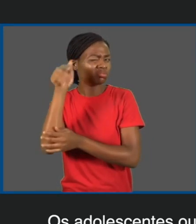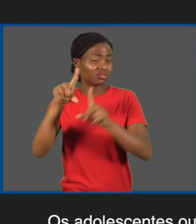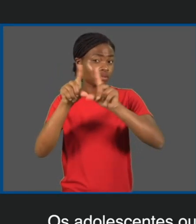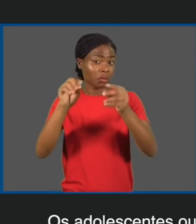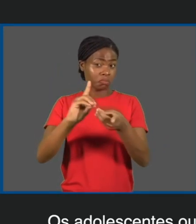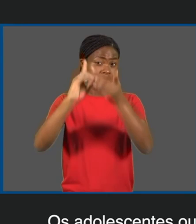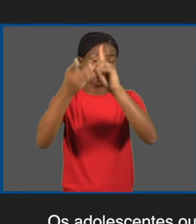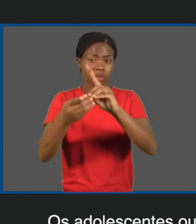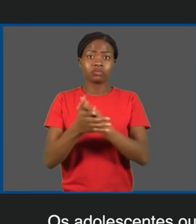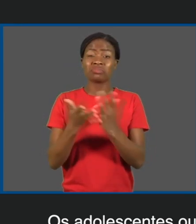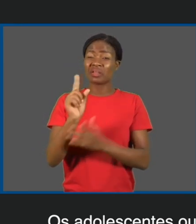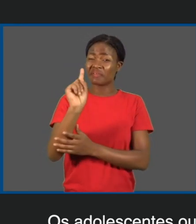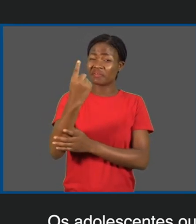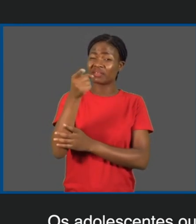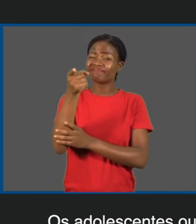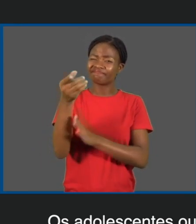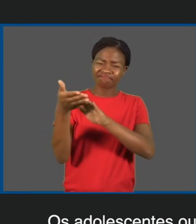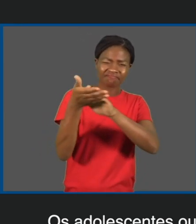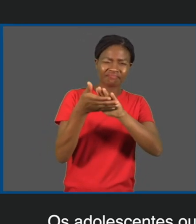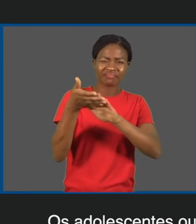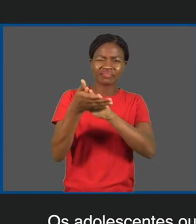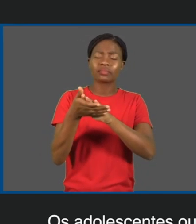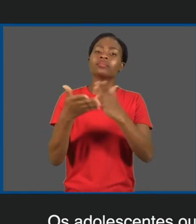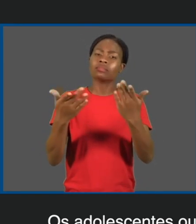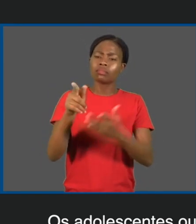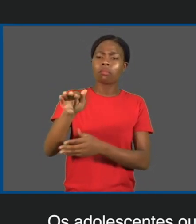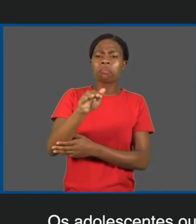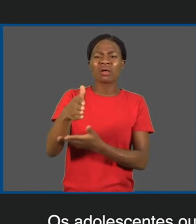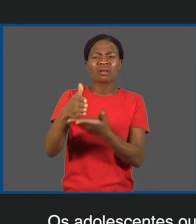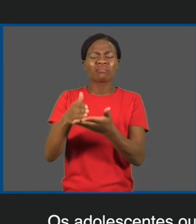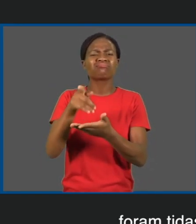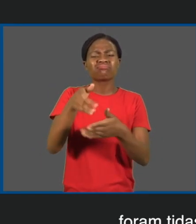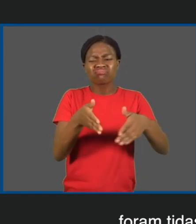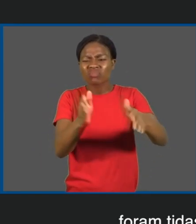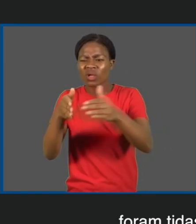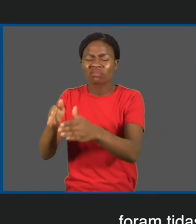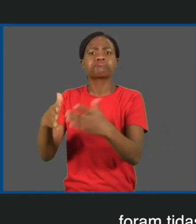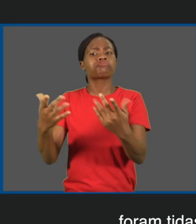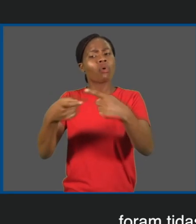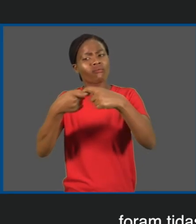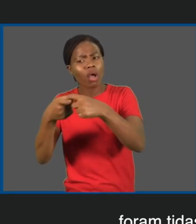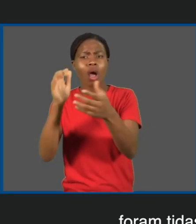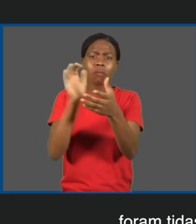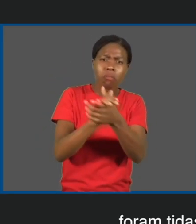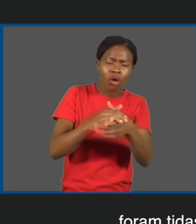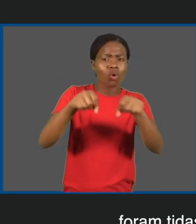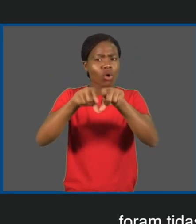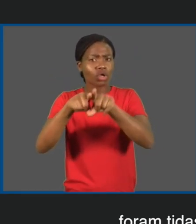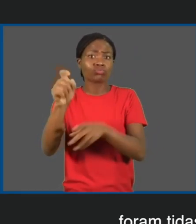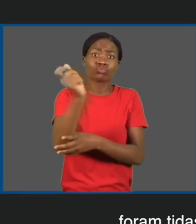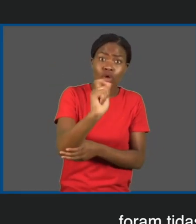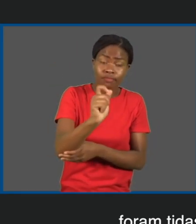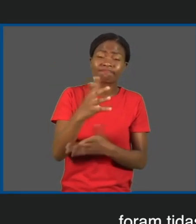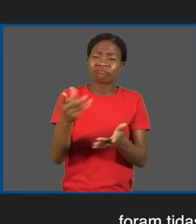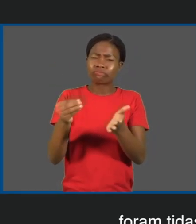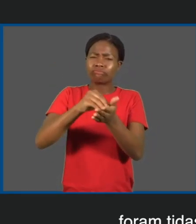surdo confidenciaram que as primeiras informações sobre sexualidade foram tidas fora do ambiente familiar